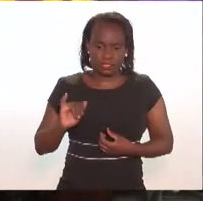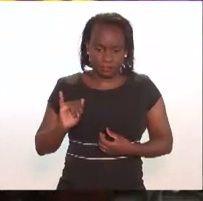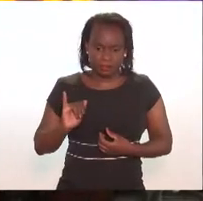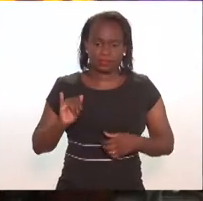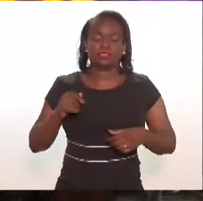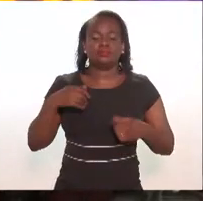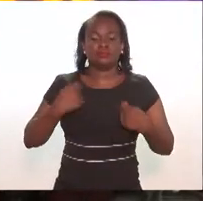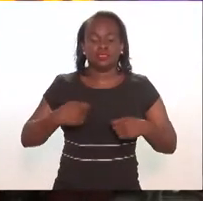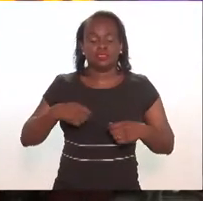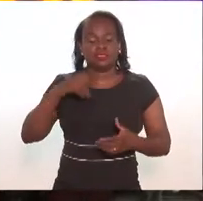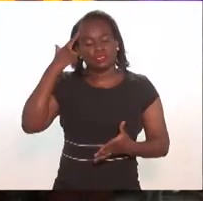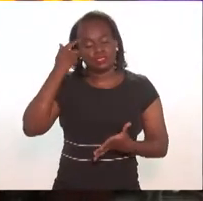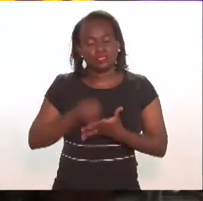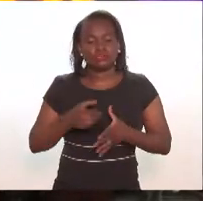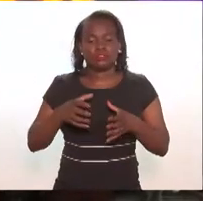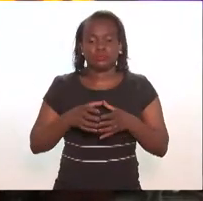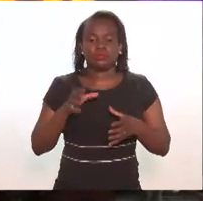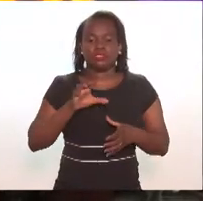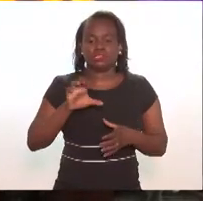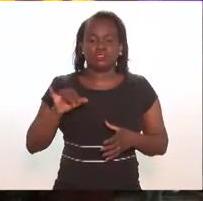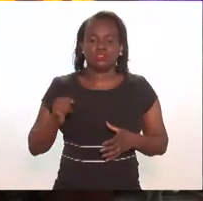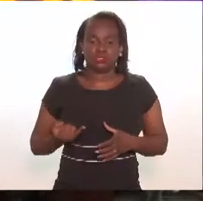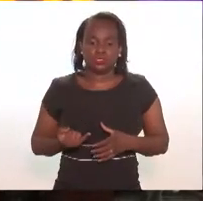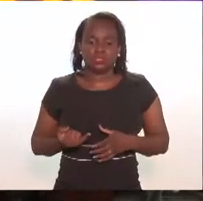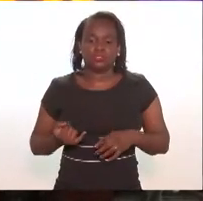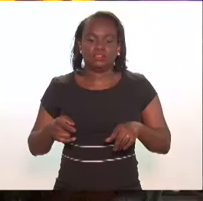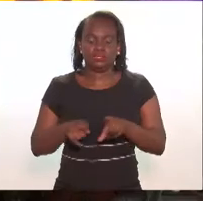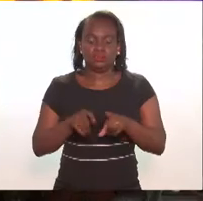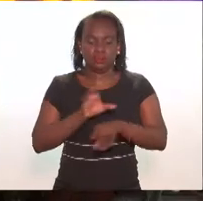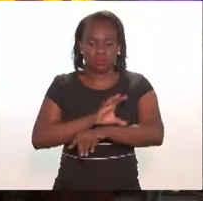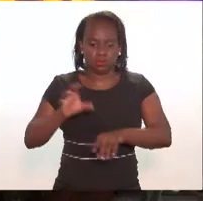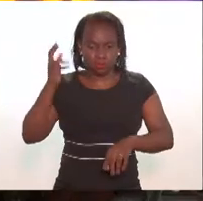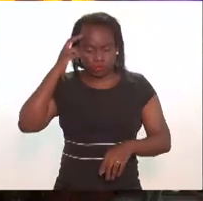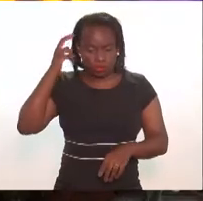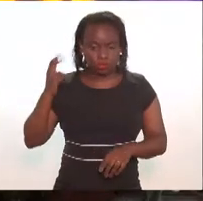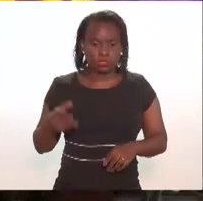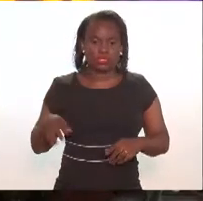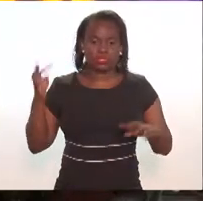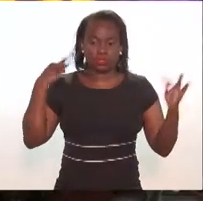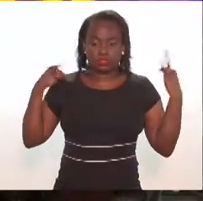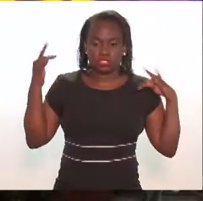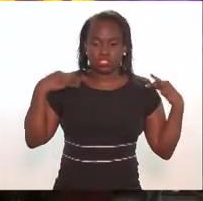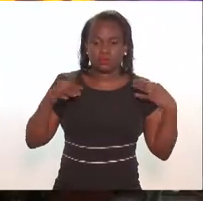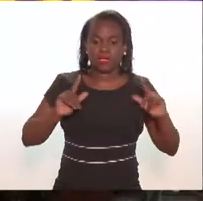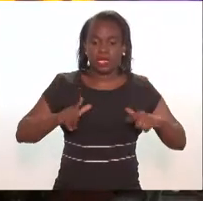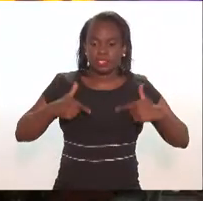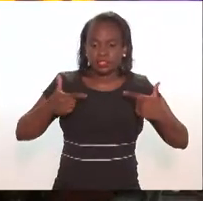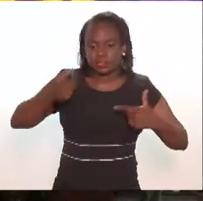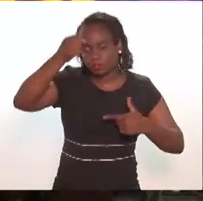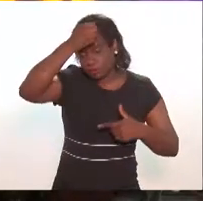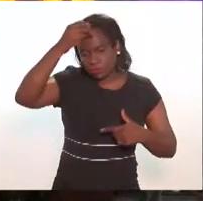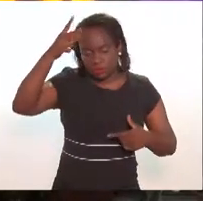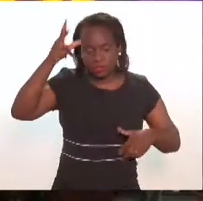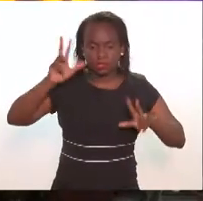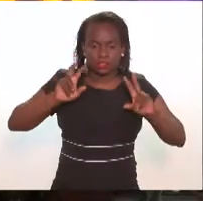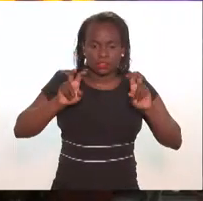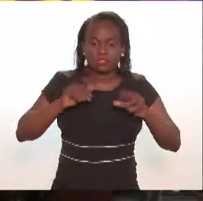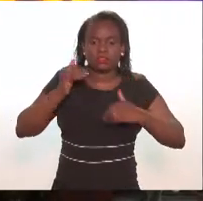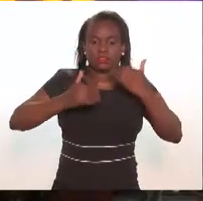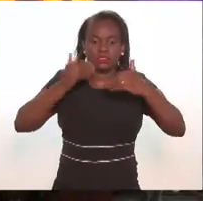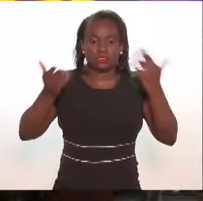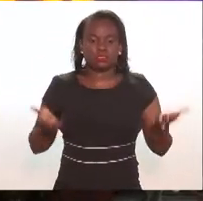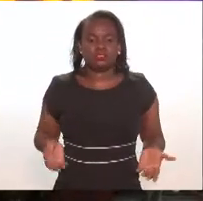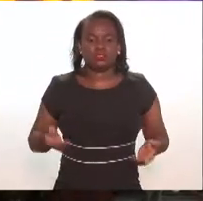pareceres das comissões de Constituição, Justiça, de Cultura, de Turismo, de Assuntos Municipais e Desenvolvimento Regional, de Economia,